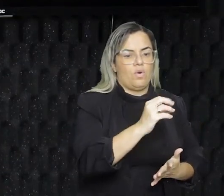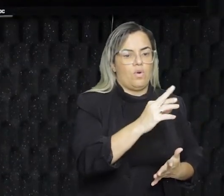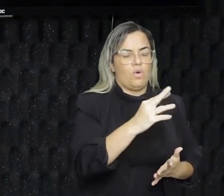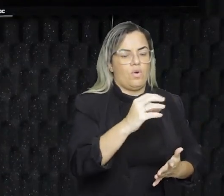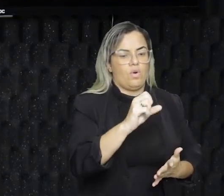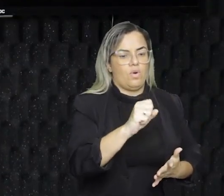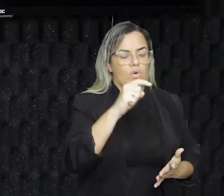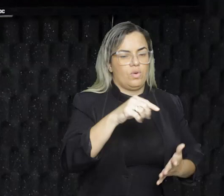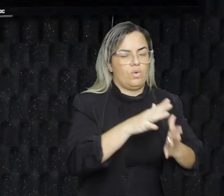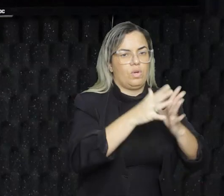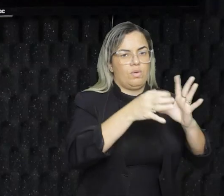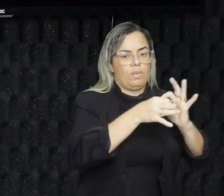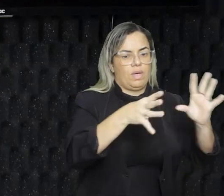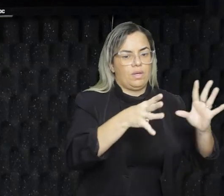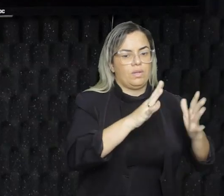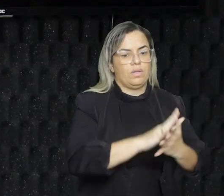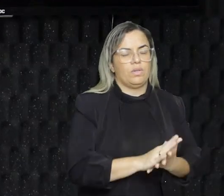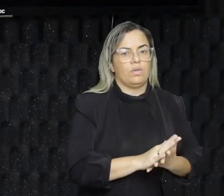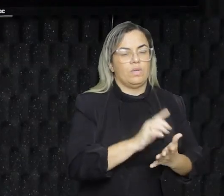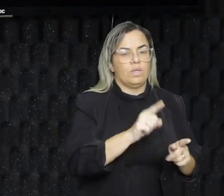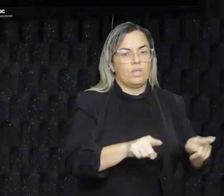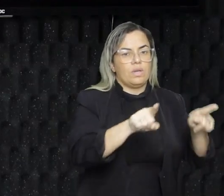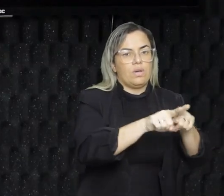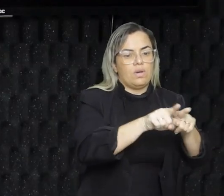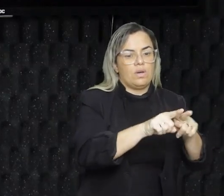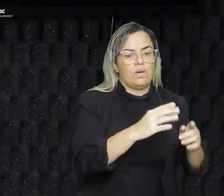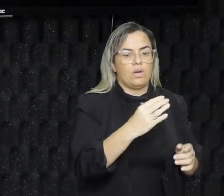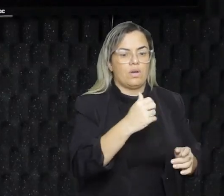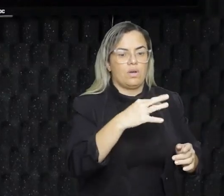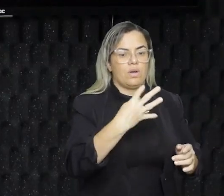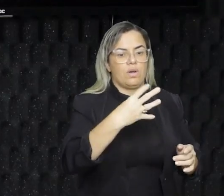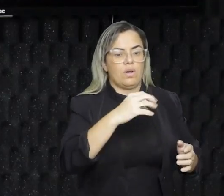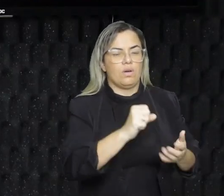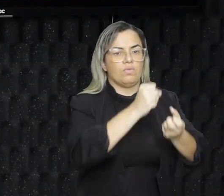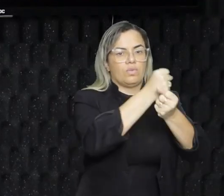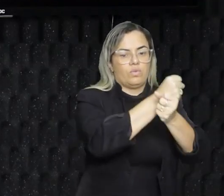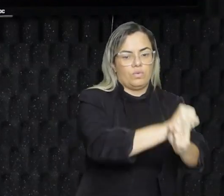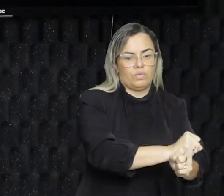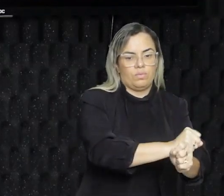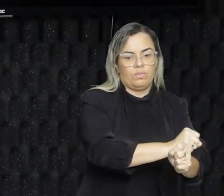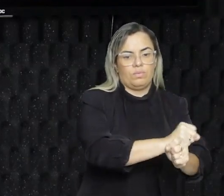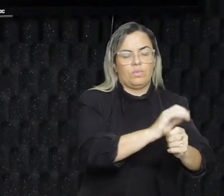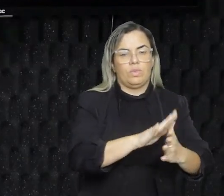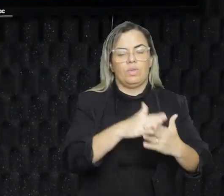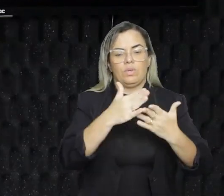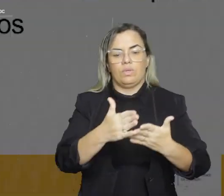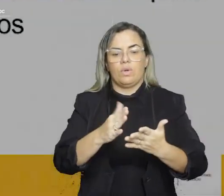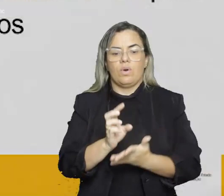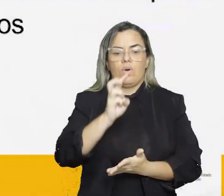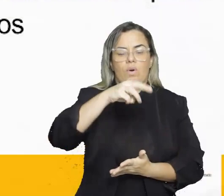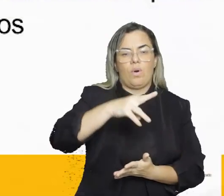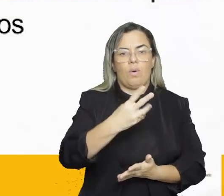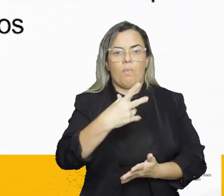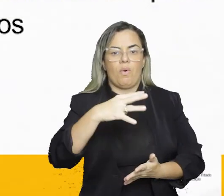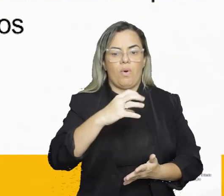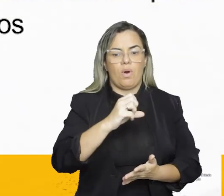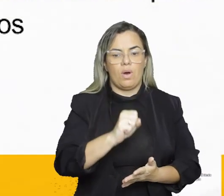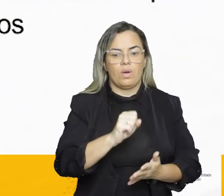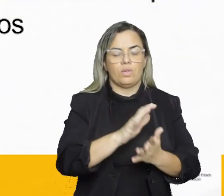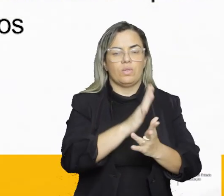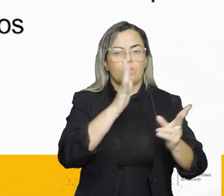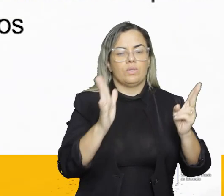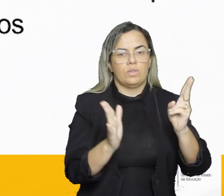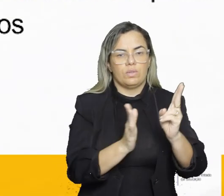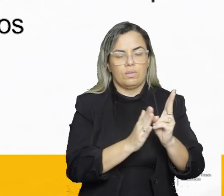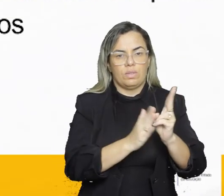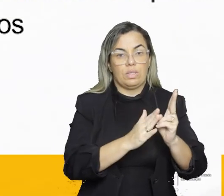seja, libertos, e cativos, ou seja, escravos. Os mulatos e os índios, na primeira